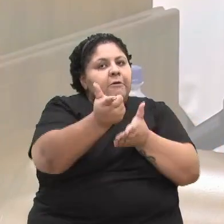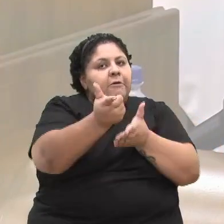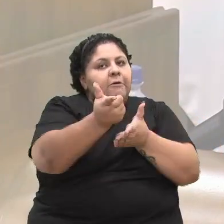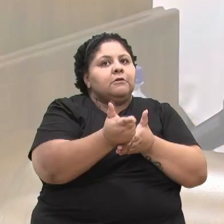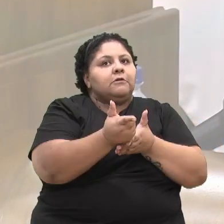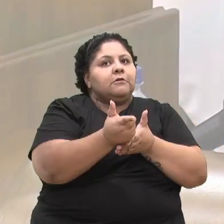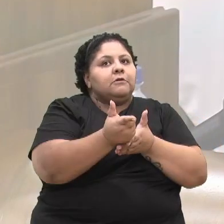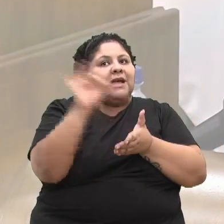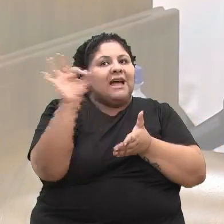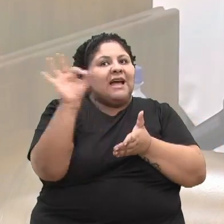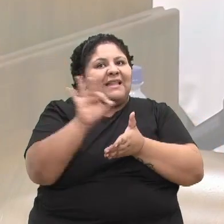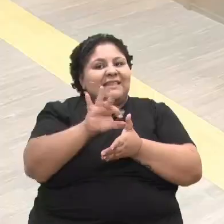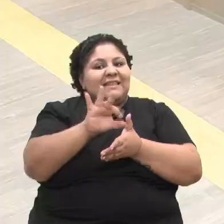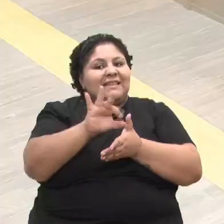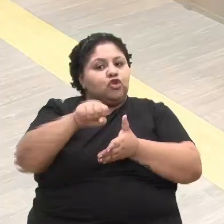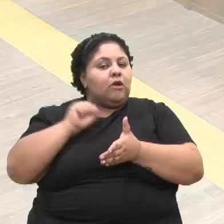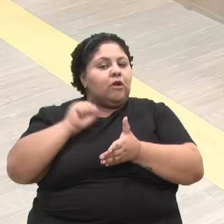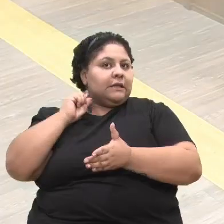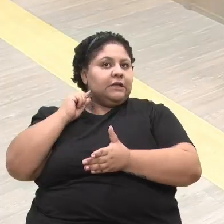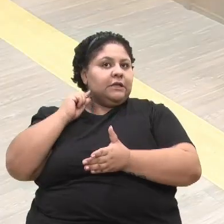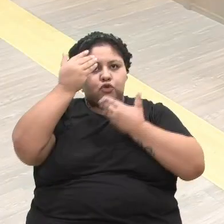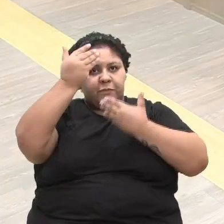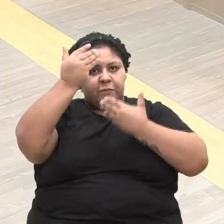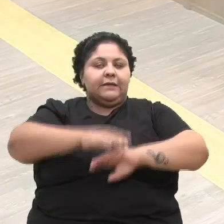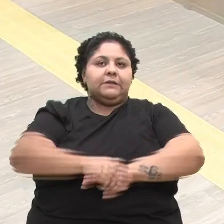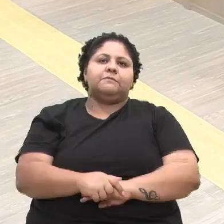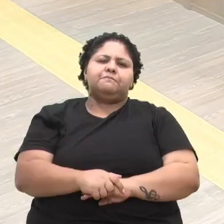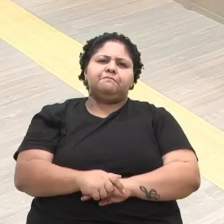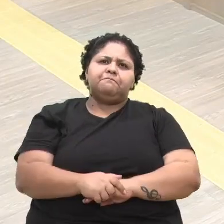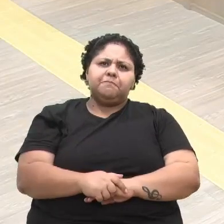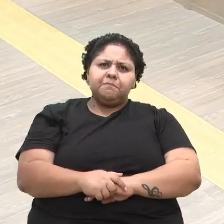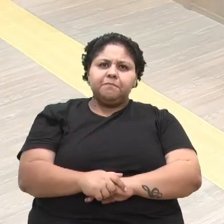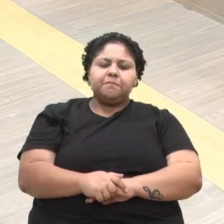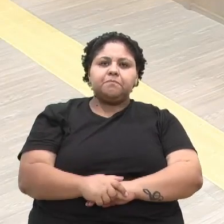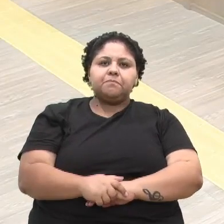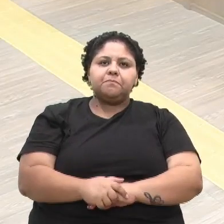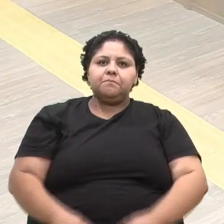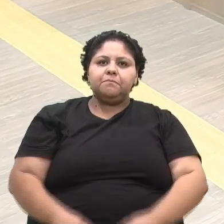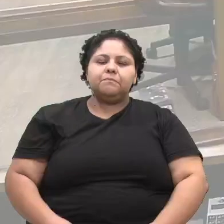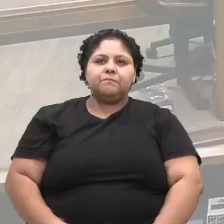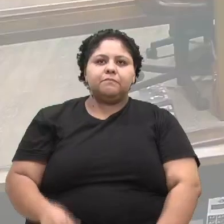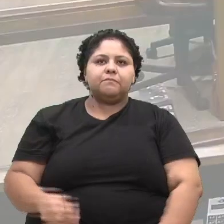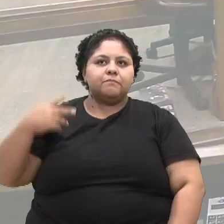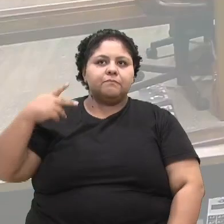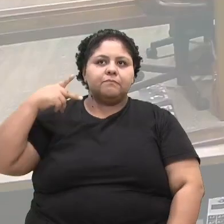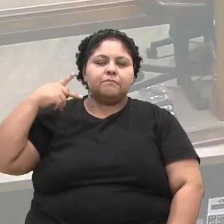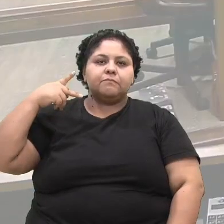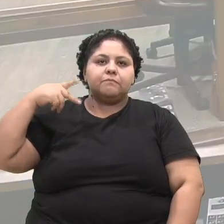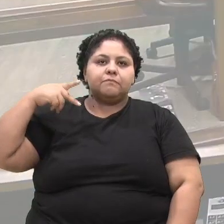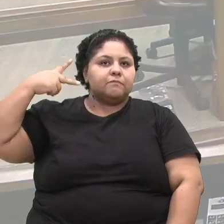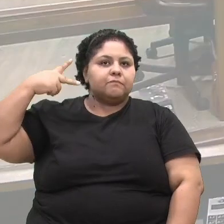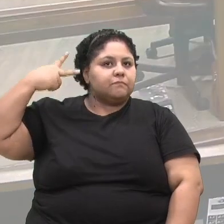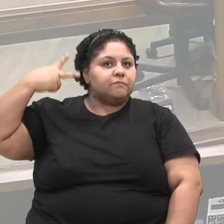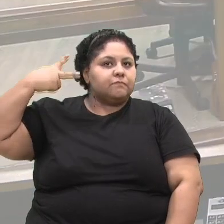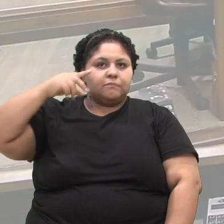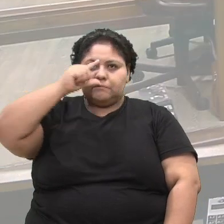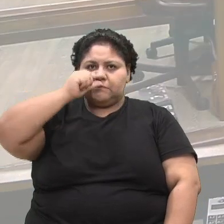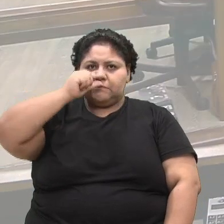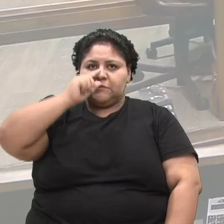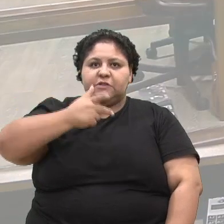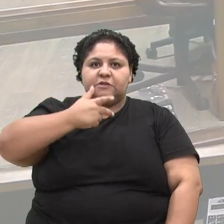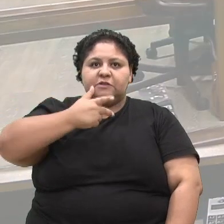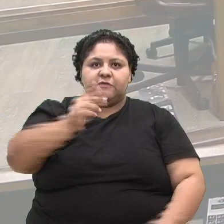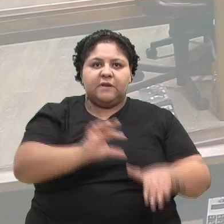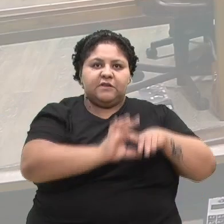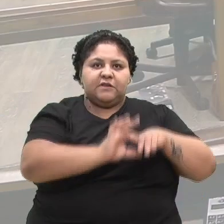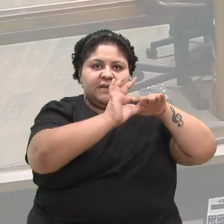de coleta de lixo. Obrigado. Obrigado. O vereador Fantinel. Declaração de líder no momento